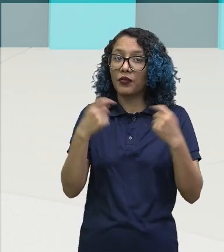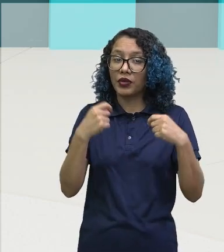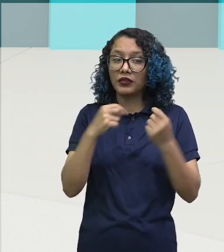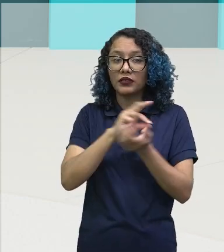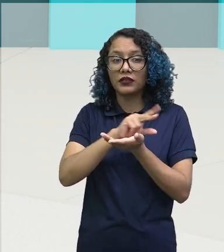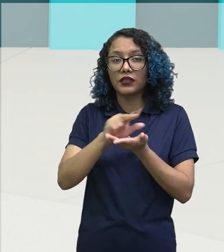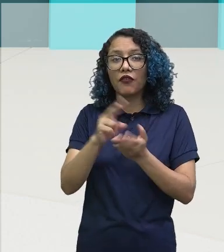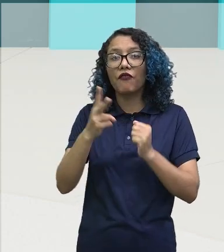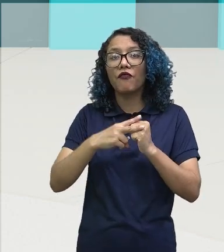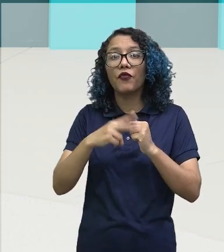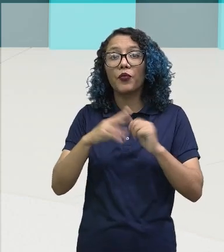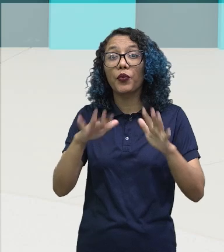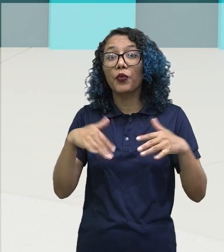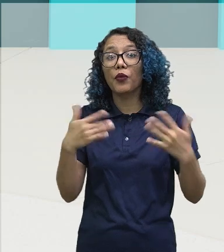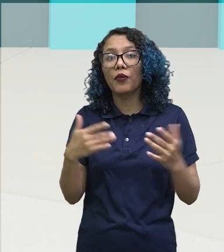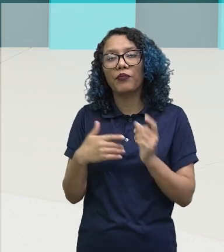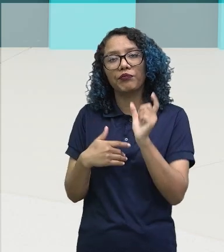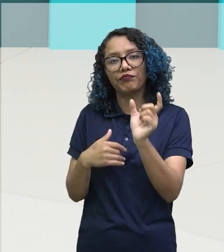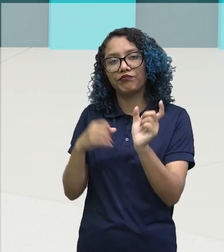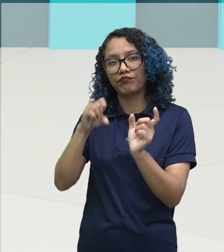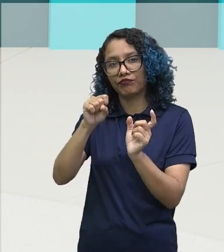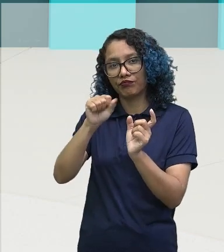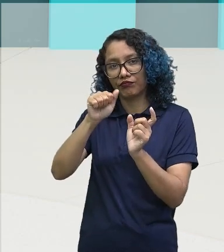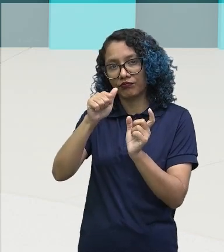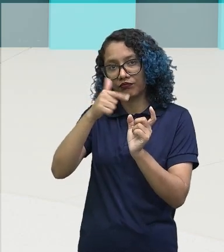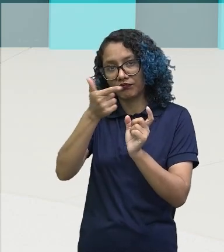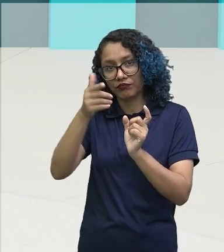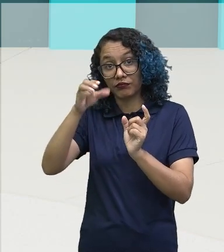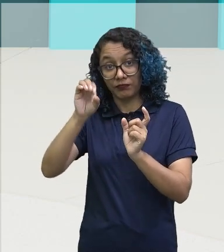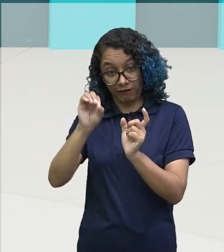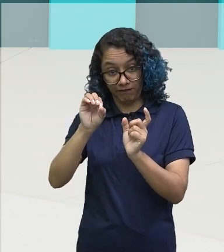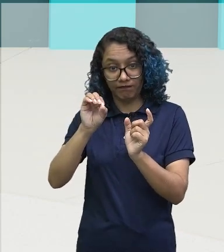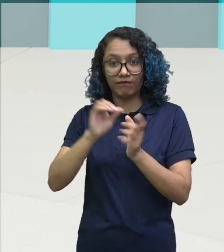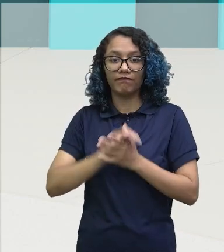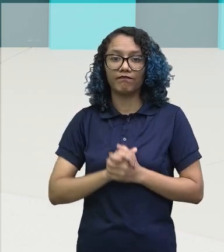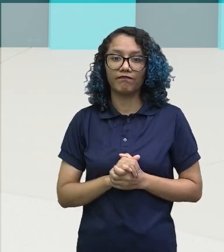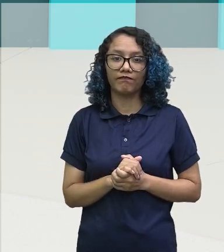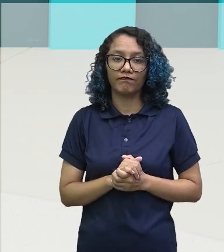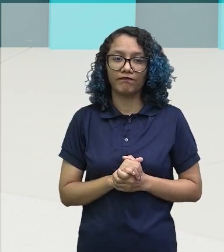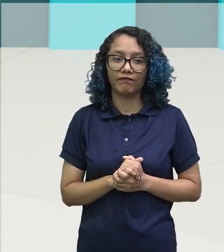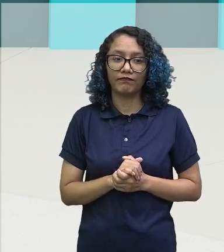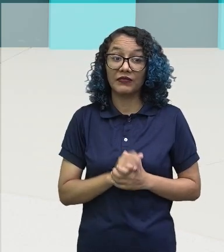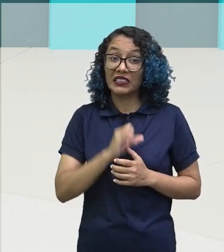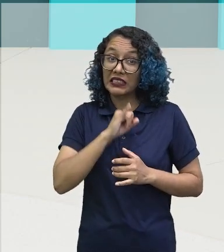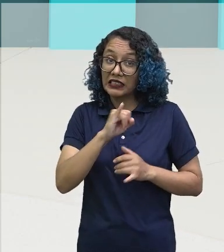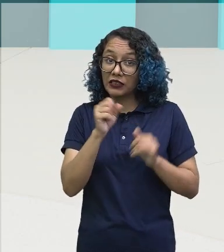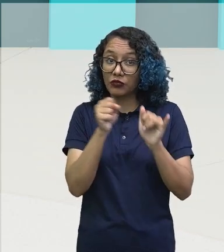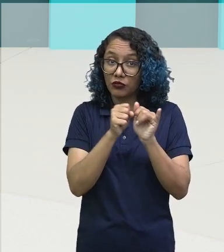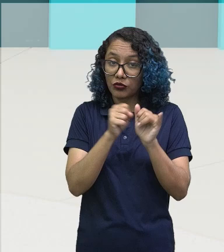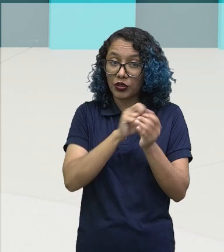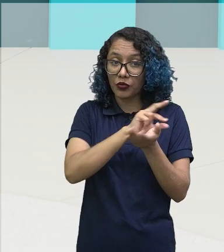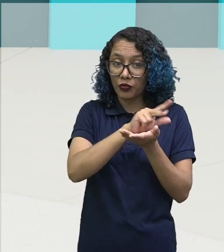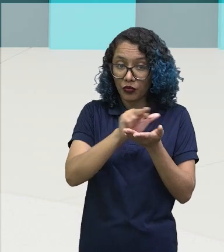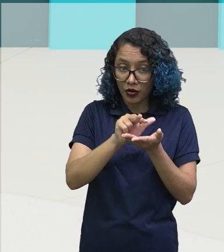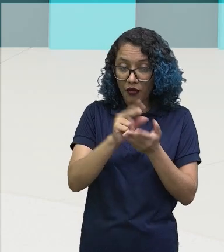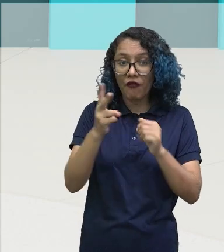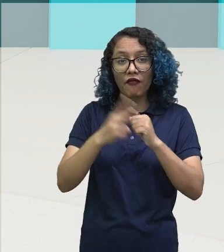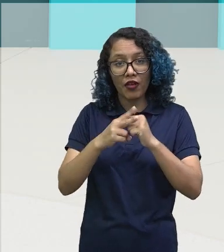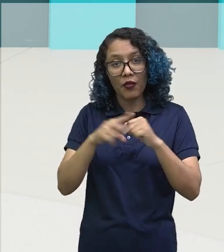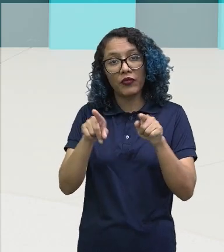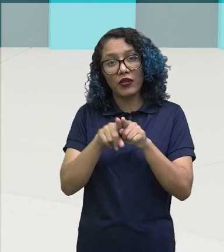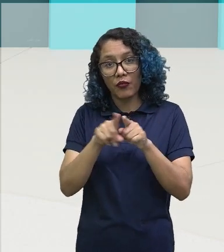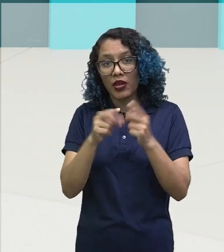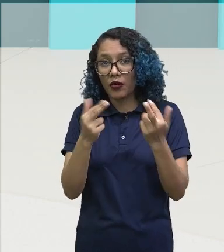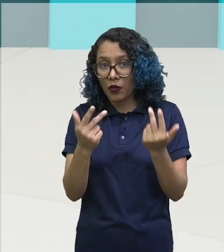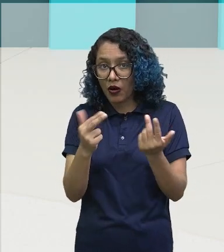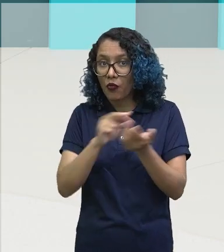verbo dessa oração? É são, né? Já que o sujeito está no plural, o verbo deverá acompanhar